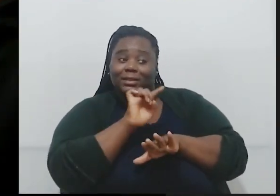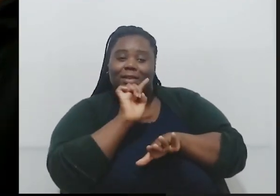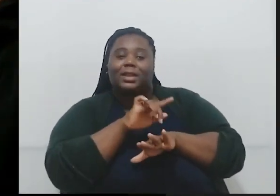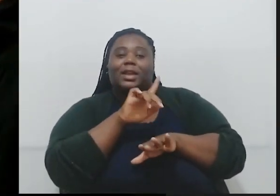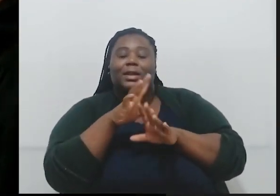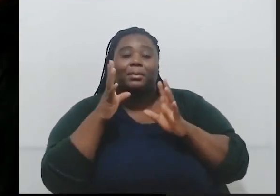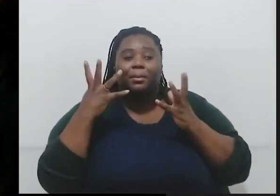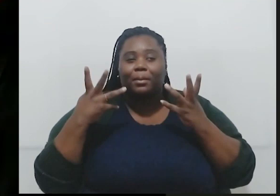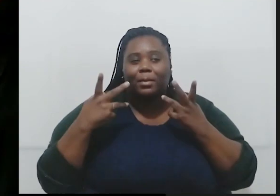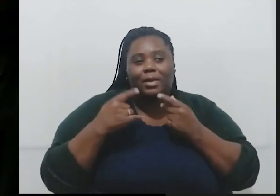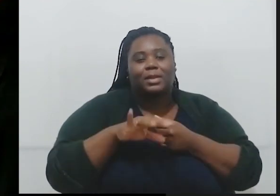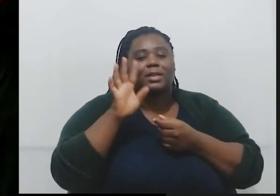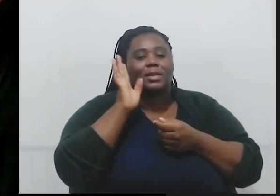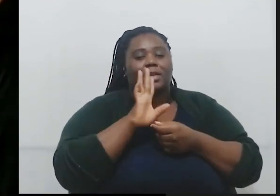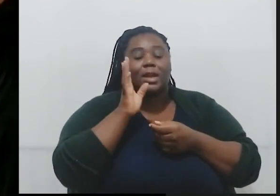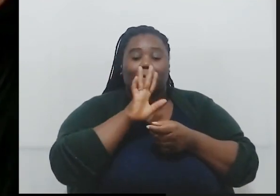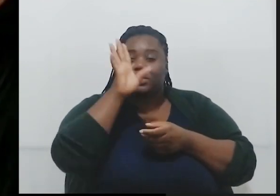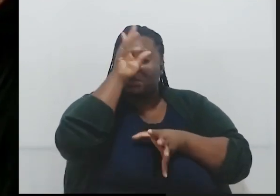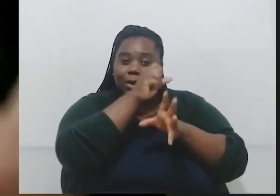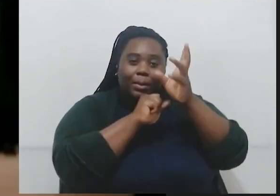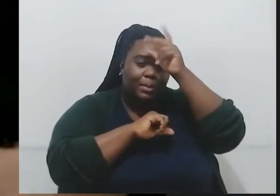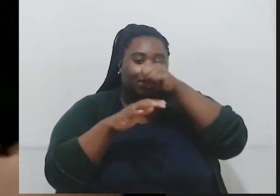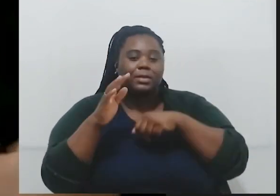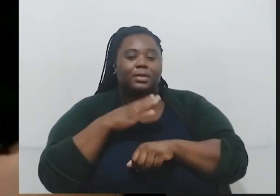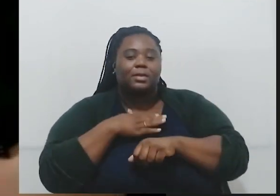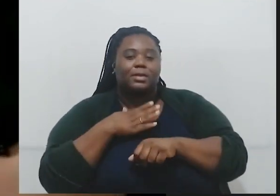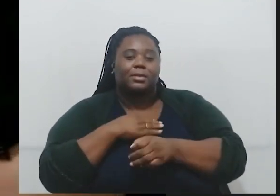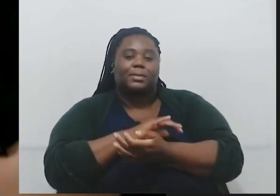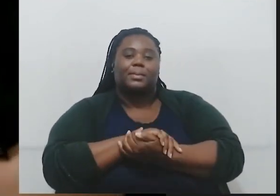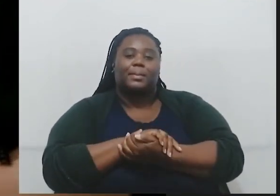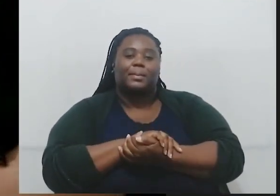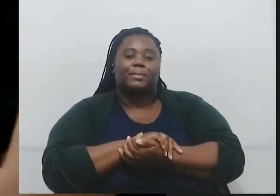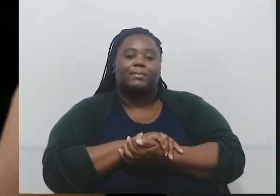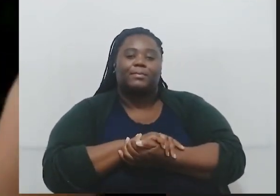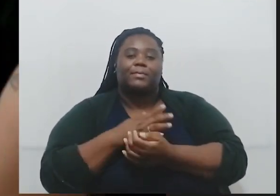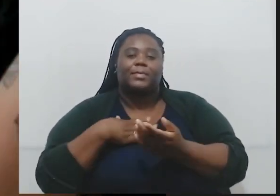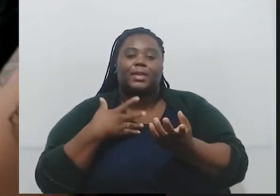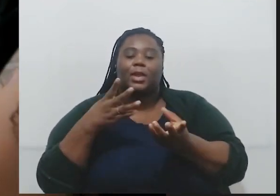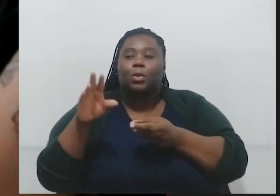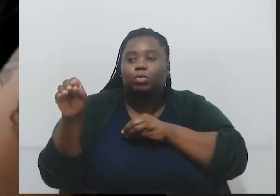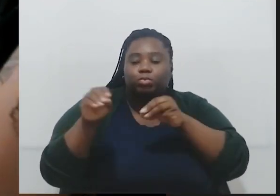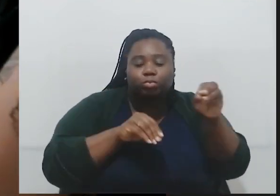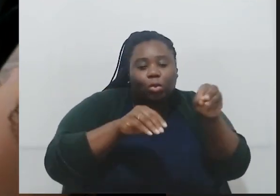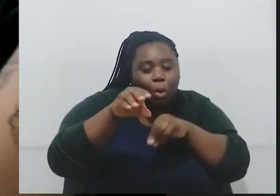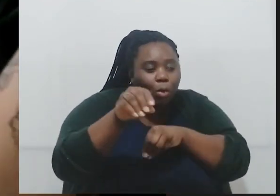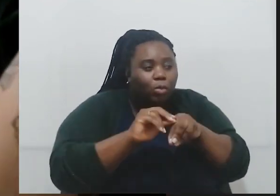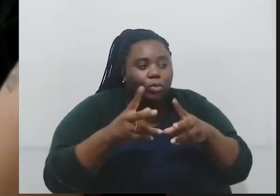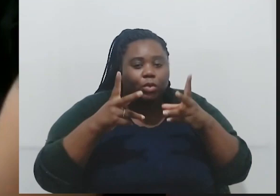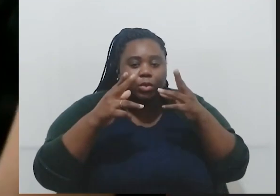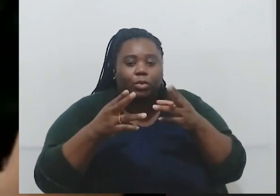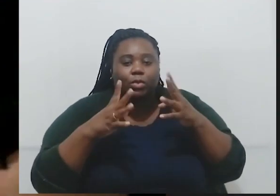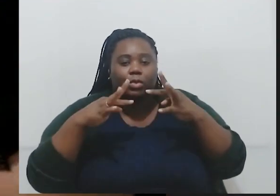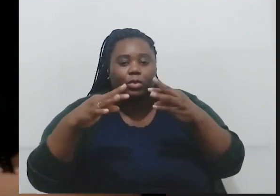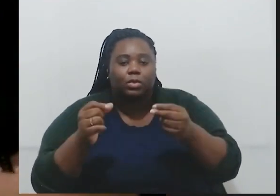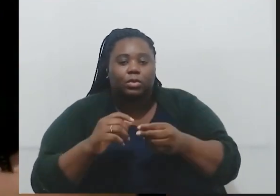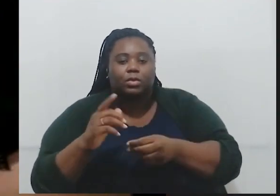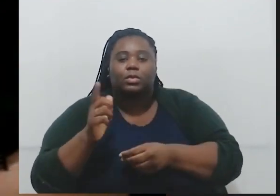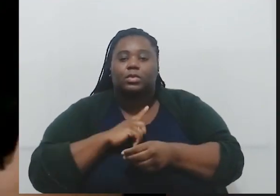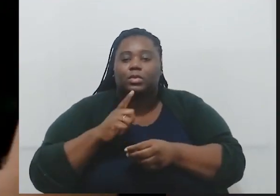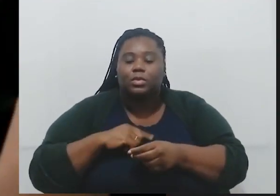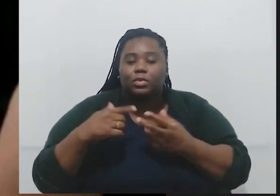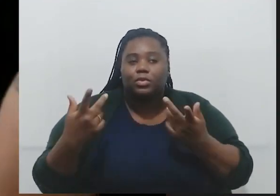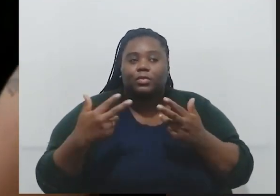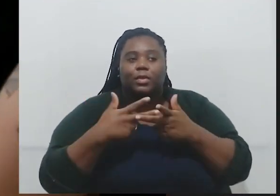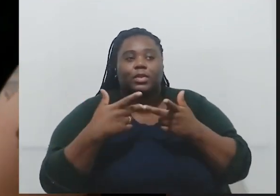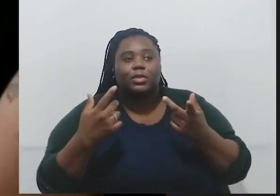tem sido muito de aprendizado para mim. Eu sou retalho igual todo mundo, né? Assim, eu tive uma pira muito forte com Butô, então